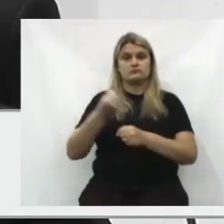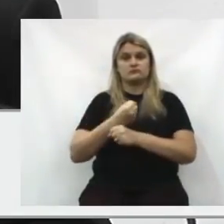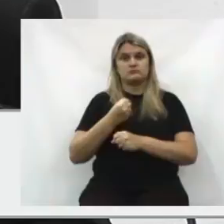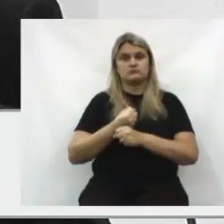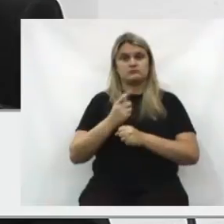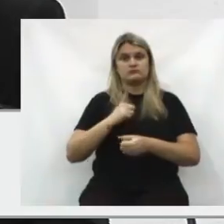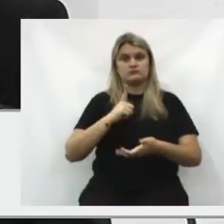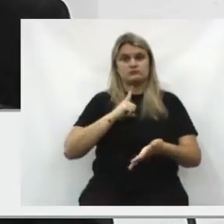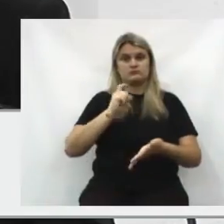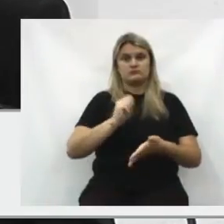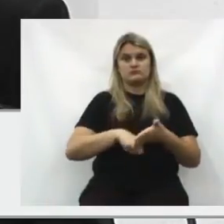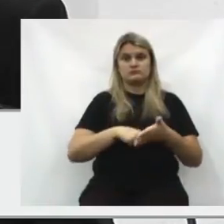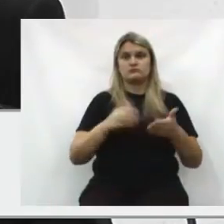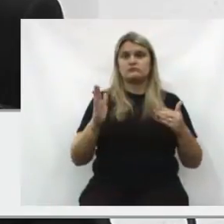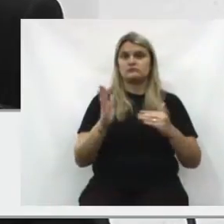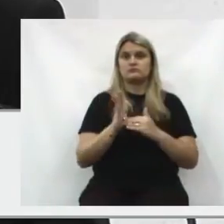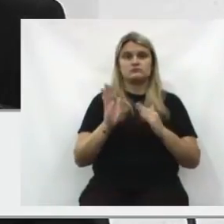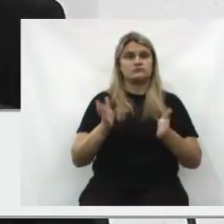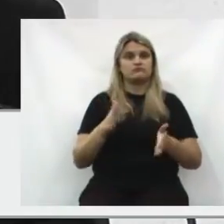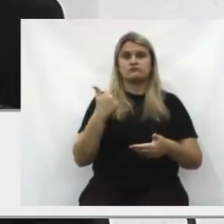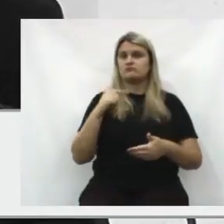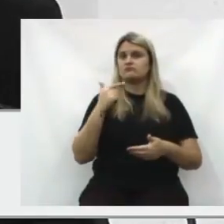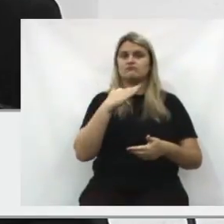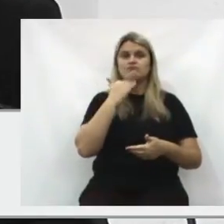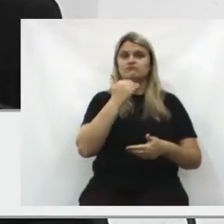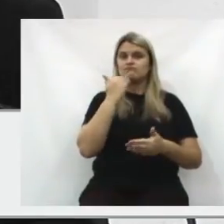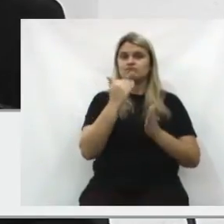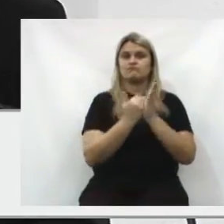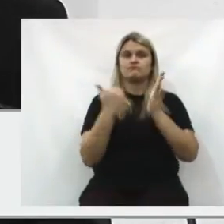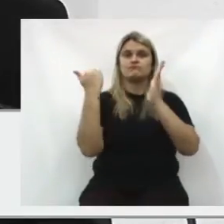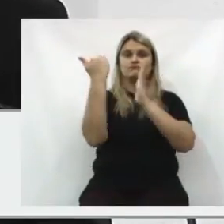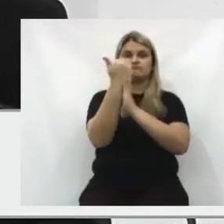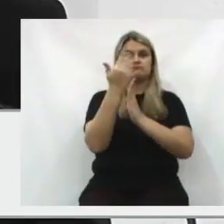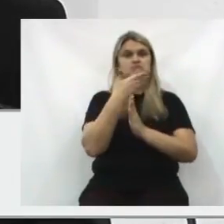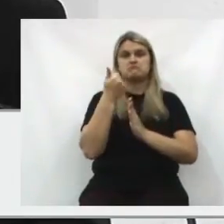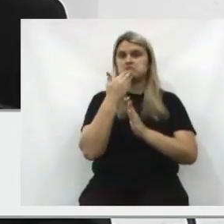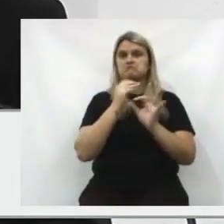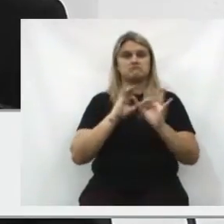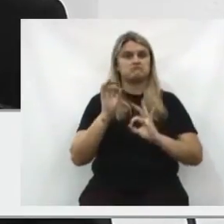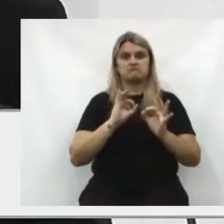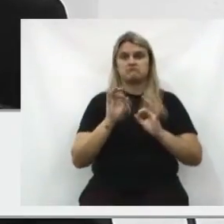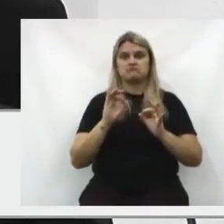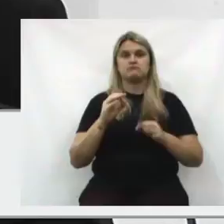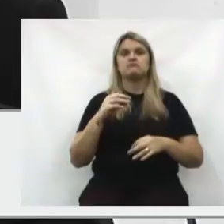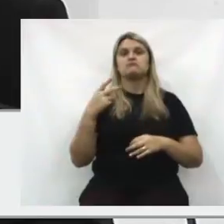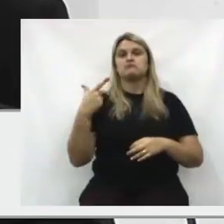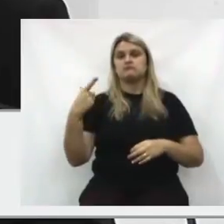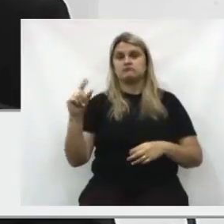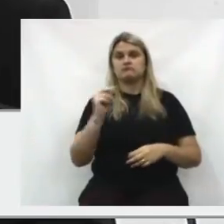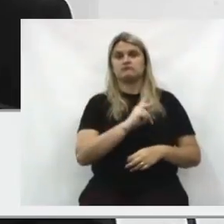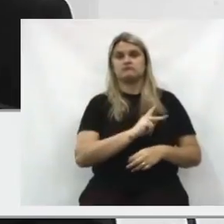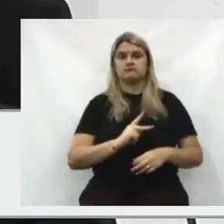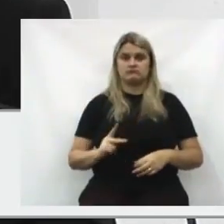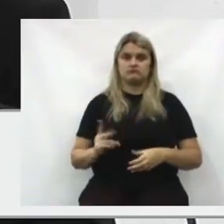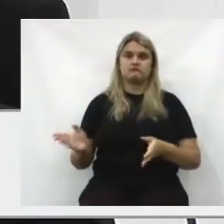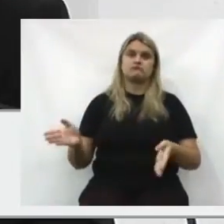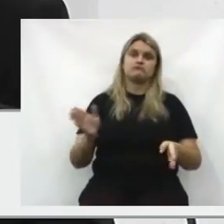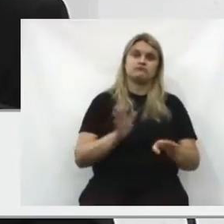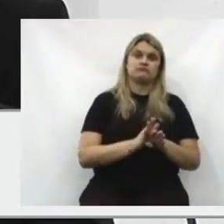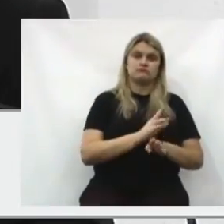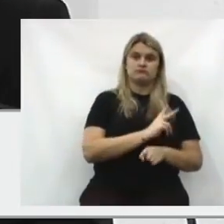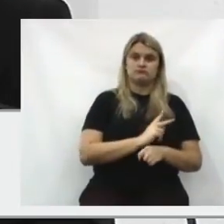os senhores, faz 6 anos que eles foram contratados e até hoje não tiveram nenhum avanço. E passa presidente,